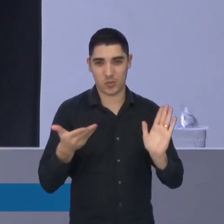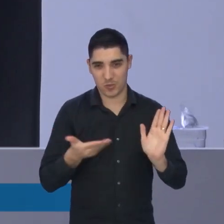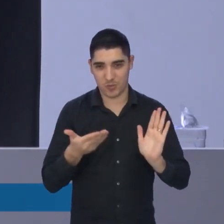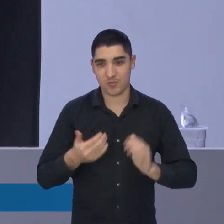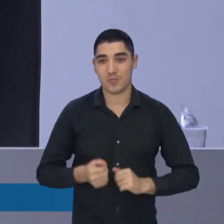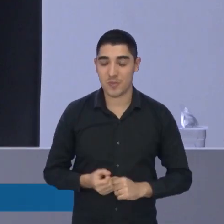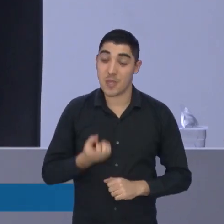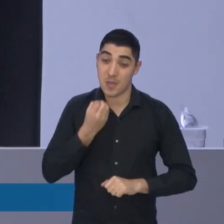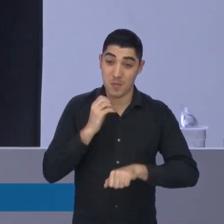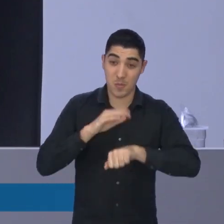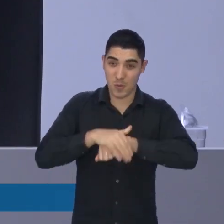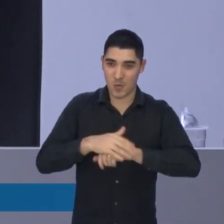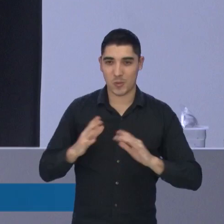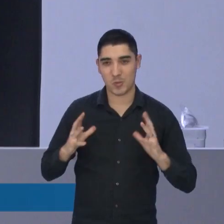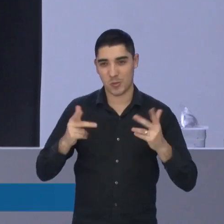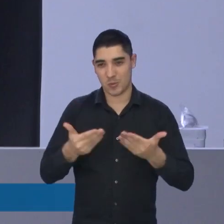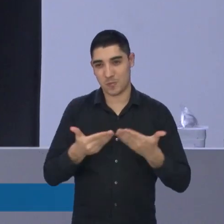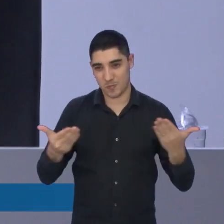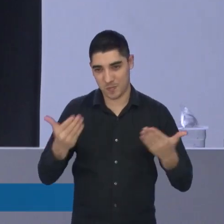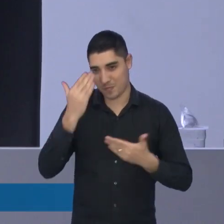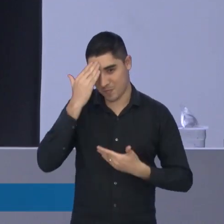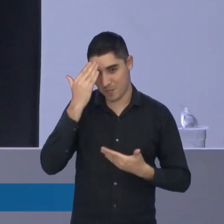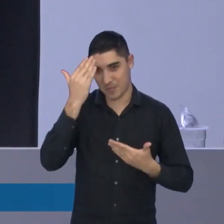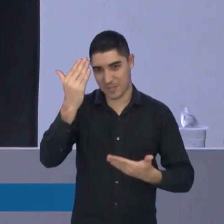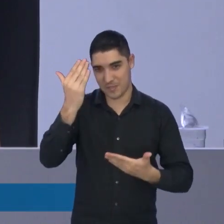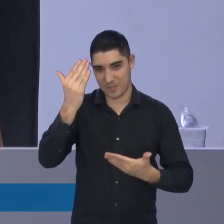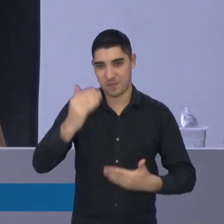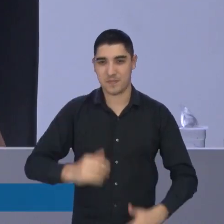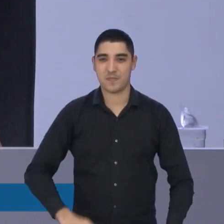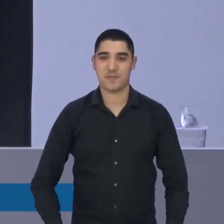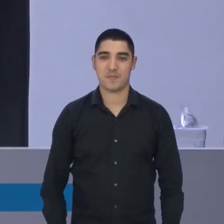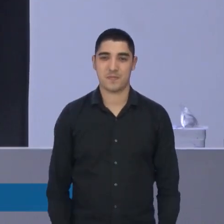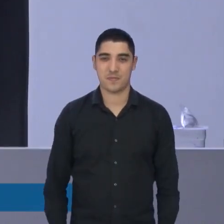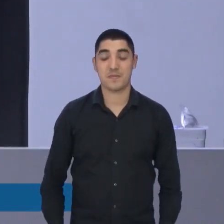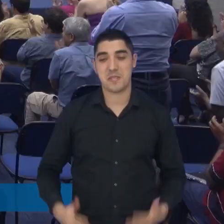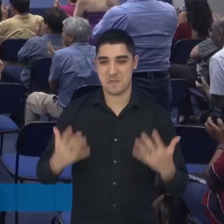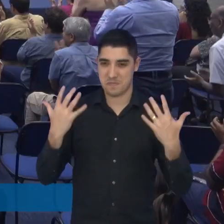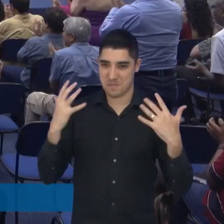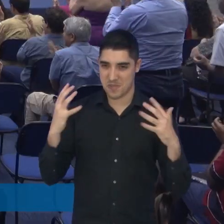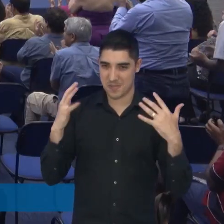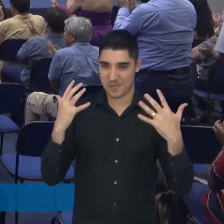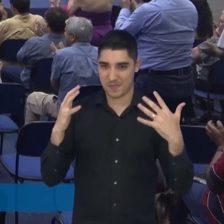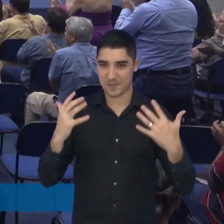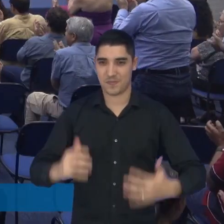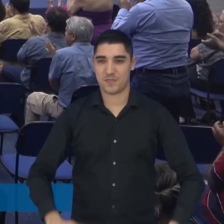E boa noite a todos. Obrigada aí pela paciência. Parabéns.